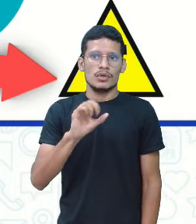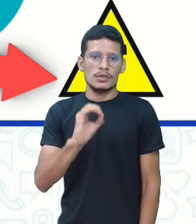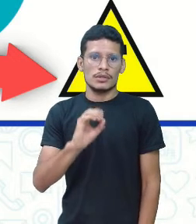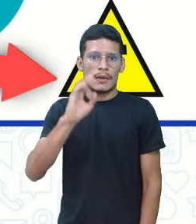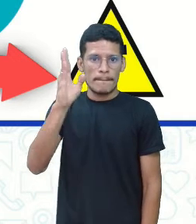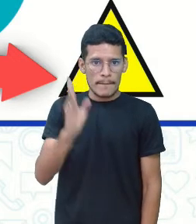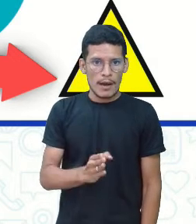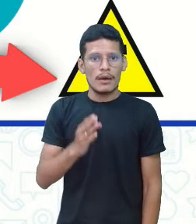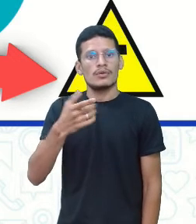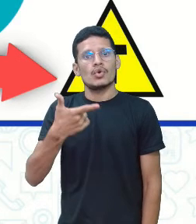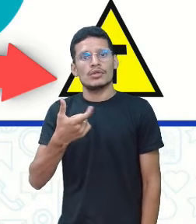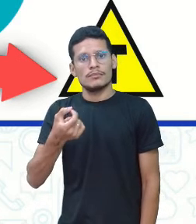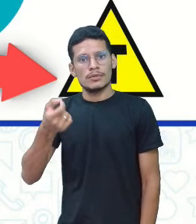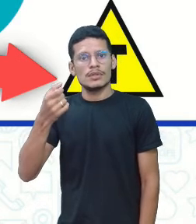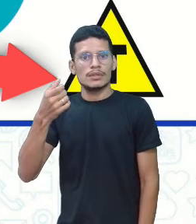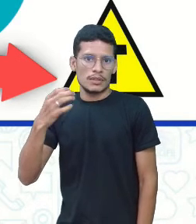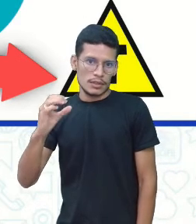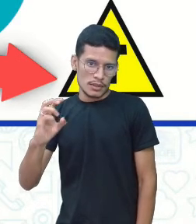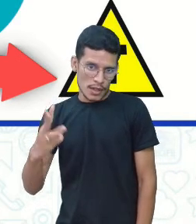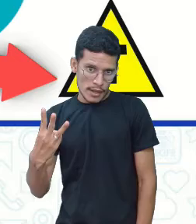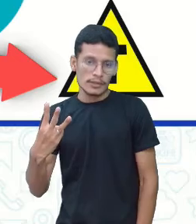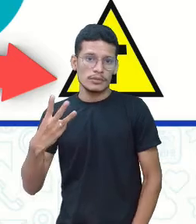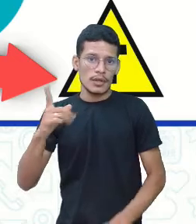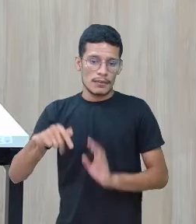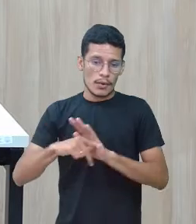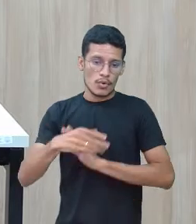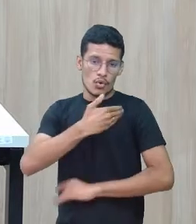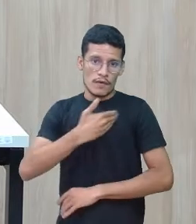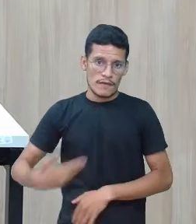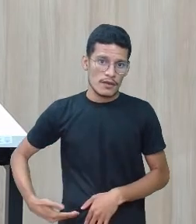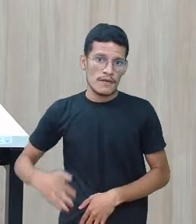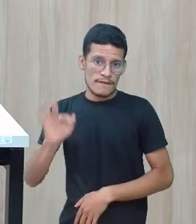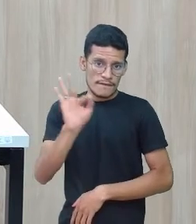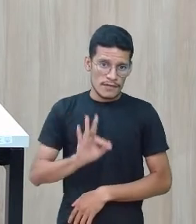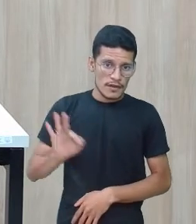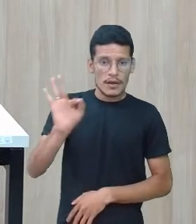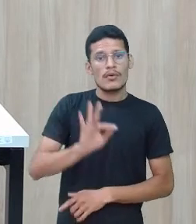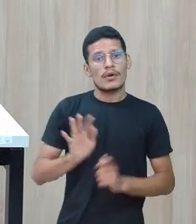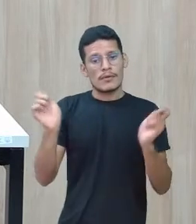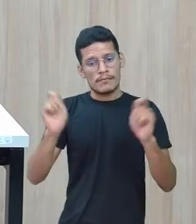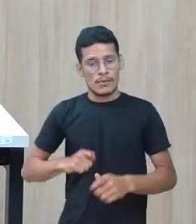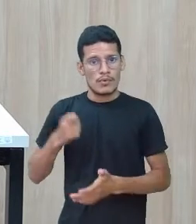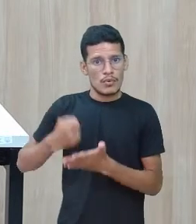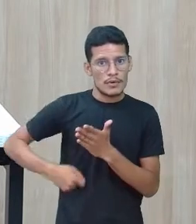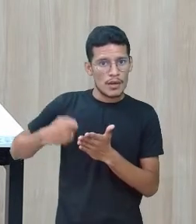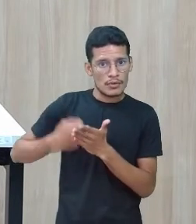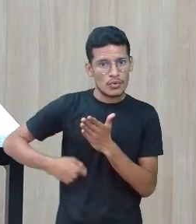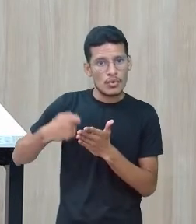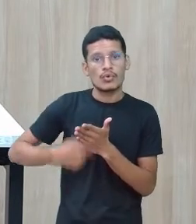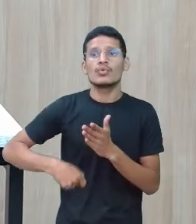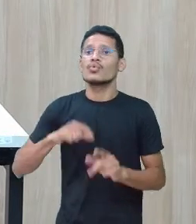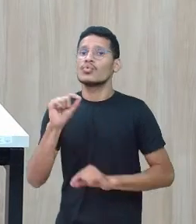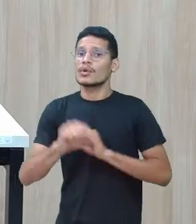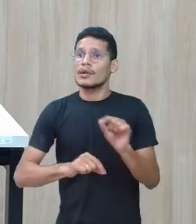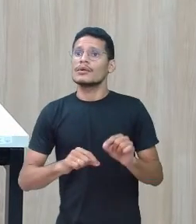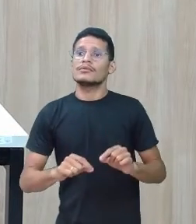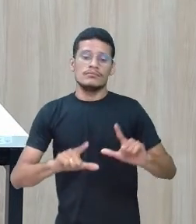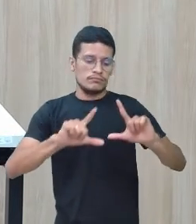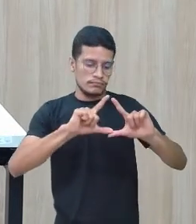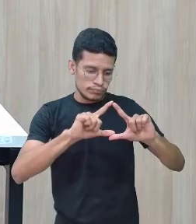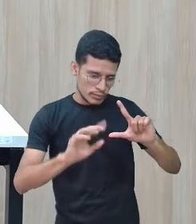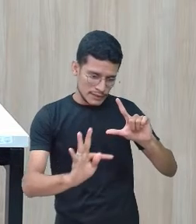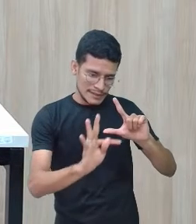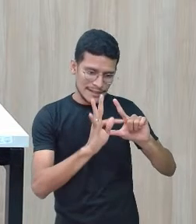4.680/2003, é um decreto do governo federal, quando ele tornou obrigatório realmente o